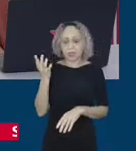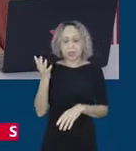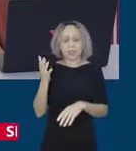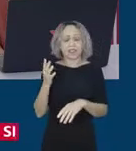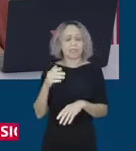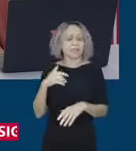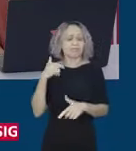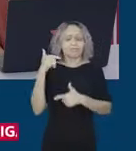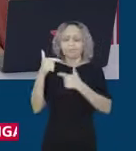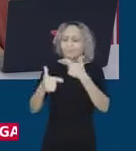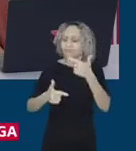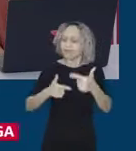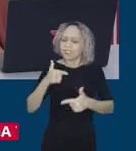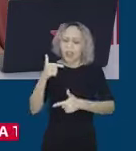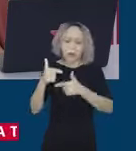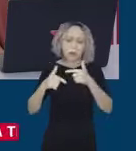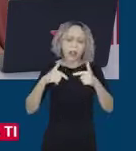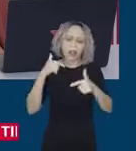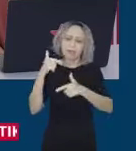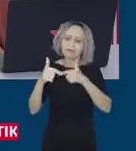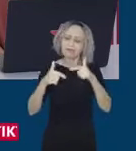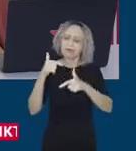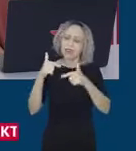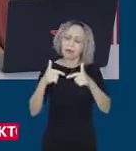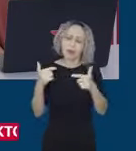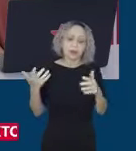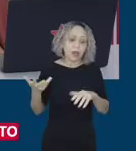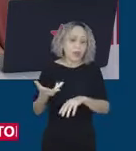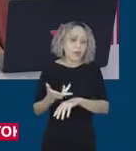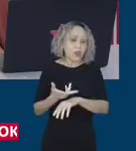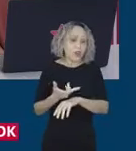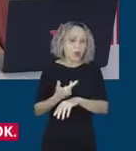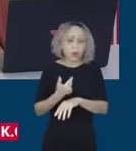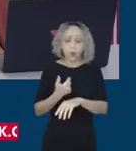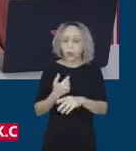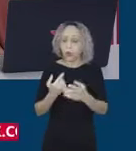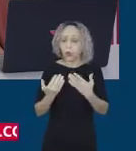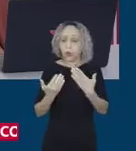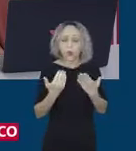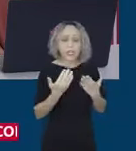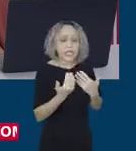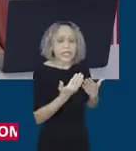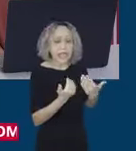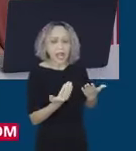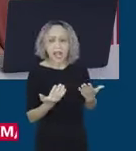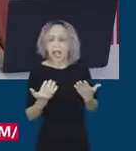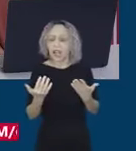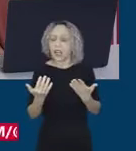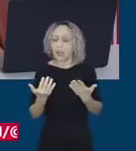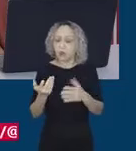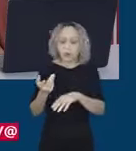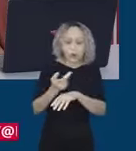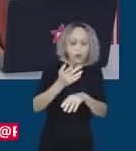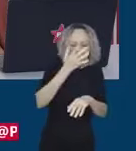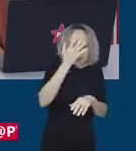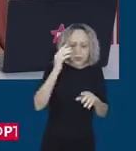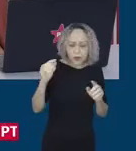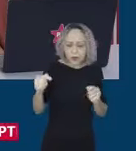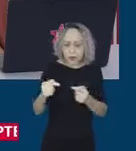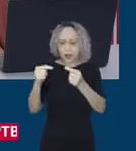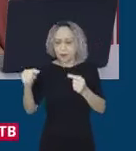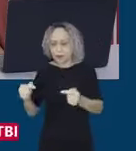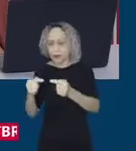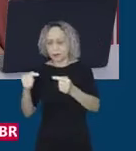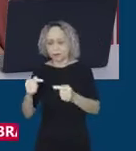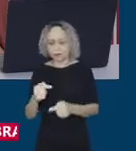trabalho. Muito diálogo, buscando entendimento. Eu já tive 3 vezes, não eu,